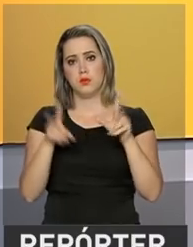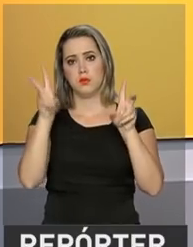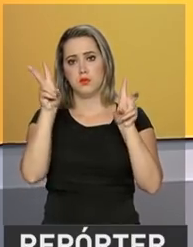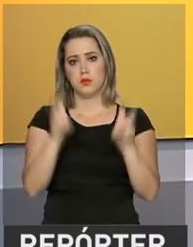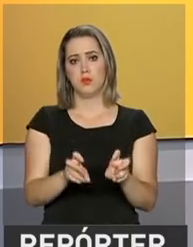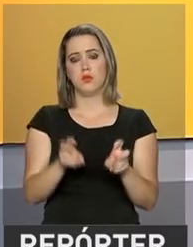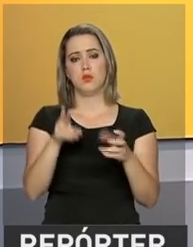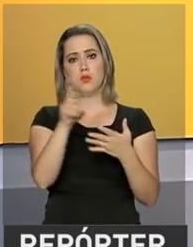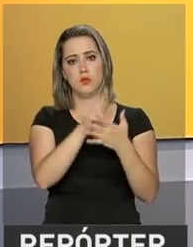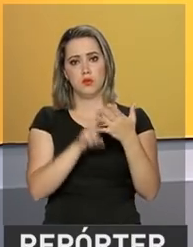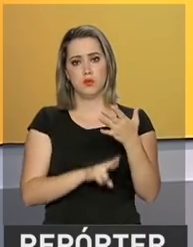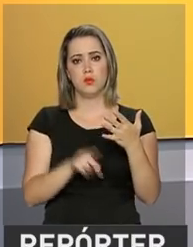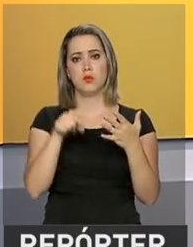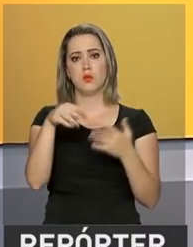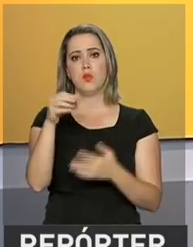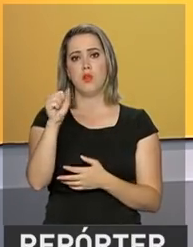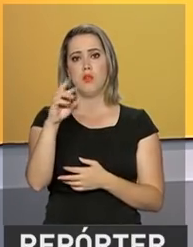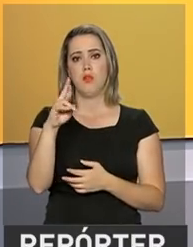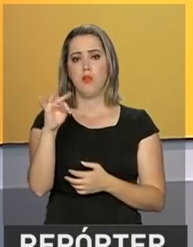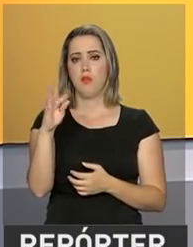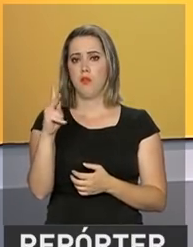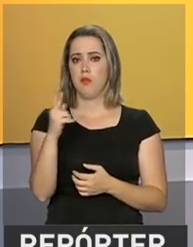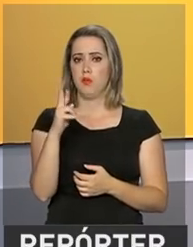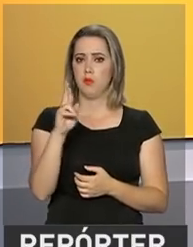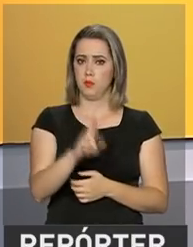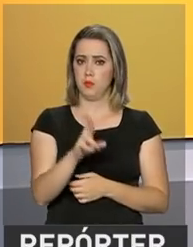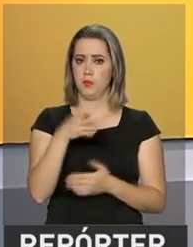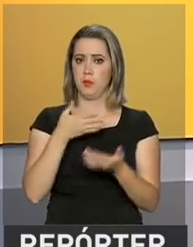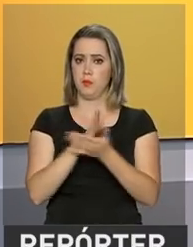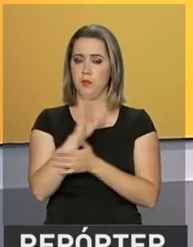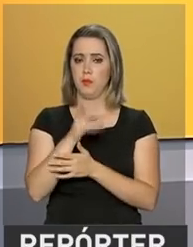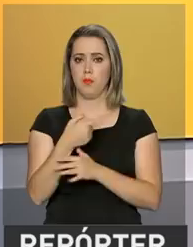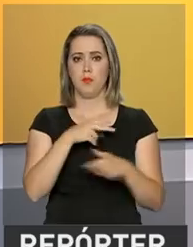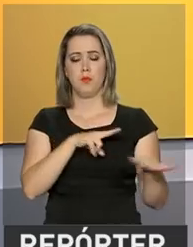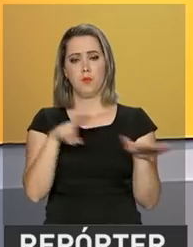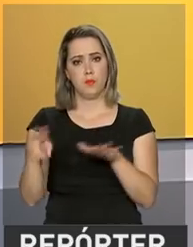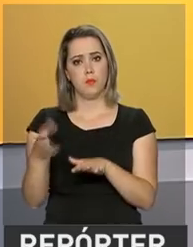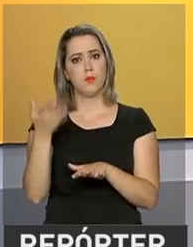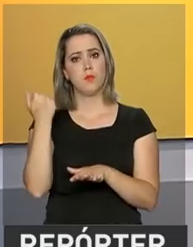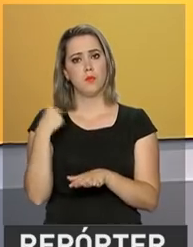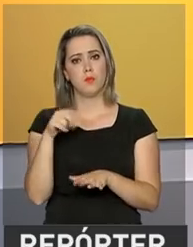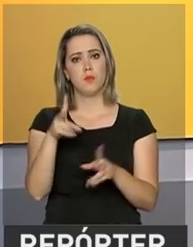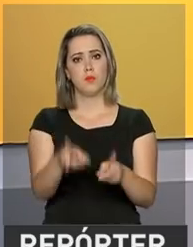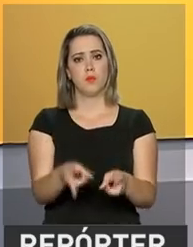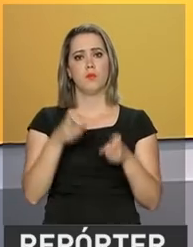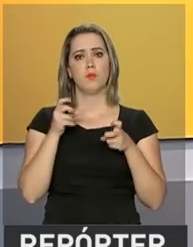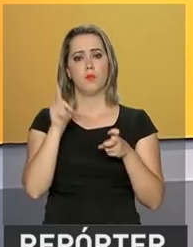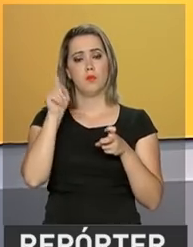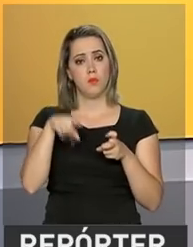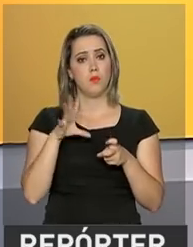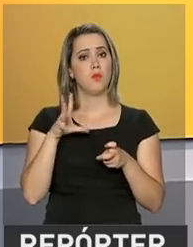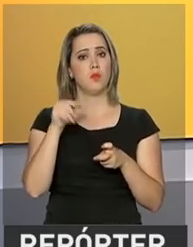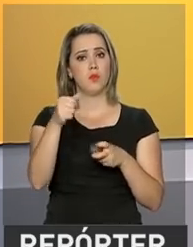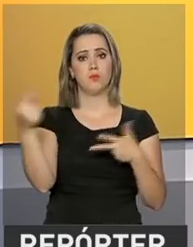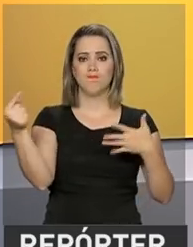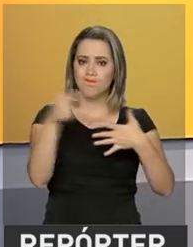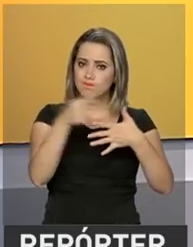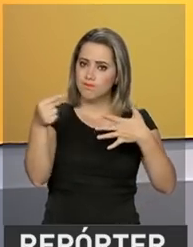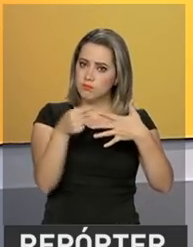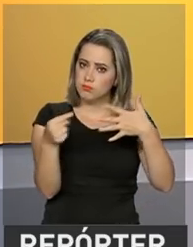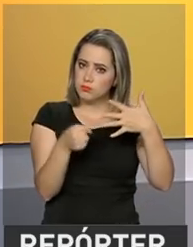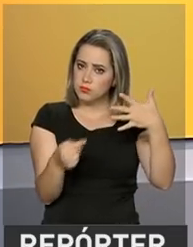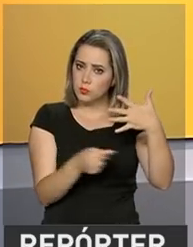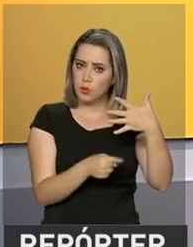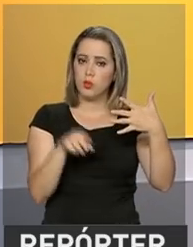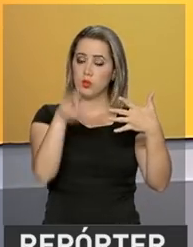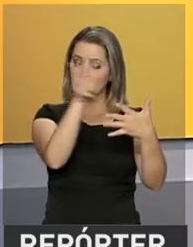ao texto base do relator o deputado arthur maia aprovado na semana passada a expectativa é que todos os